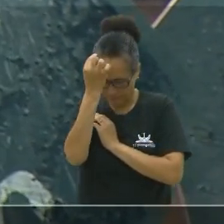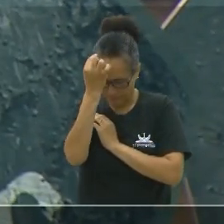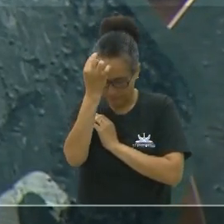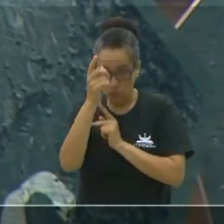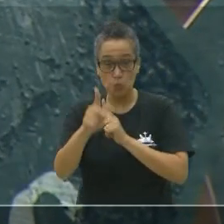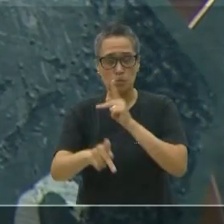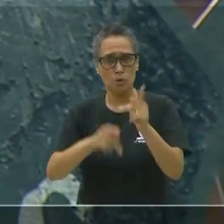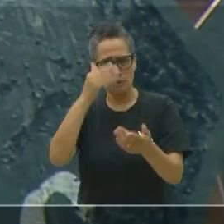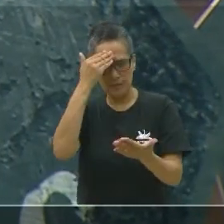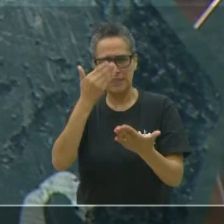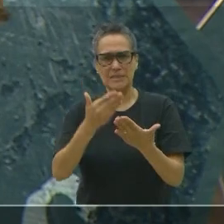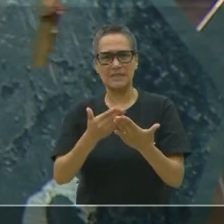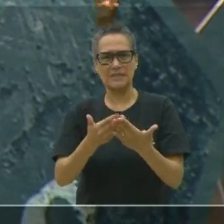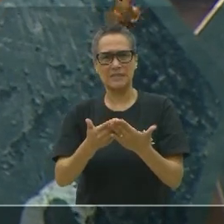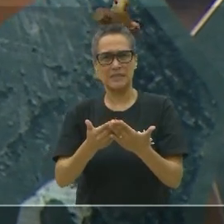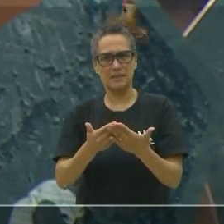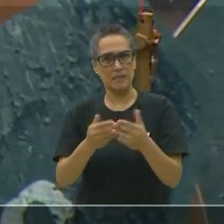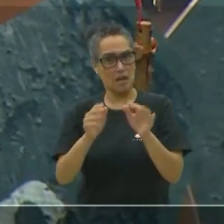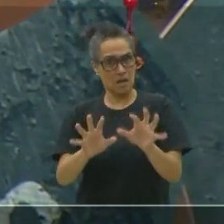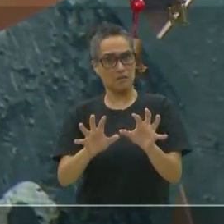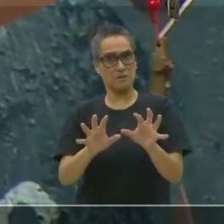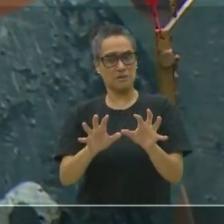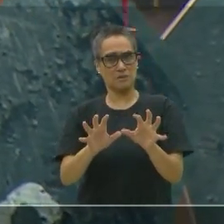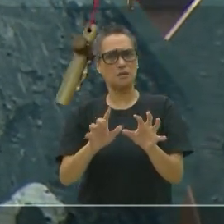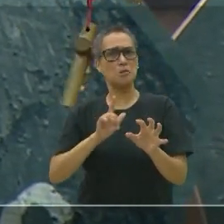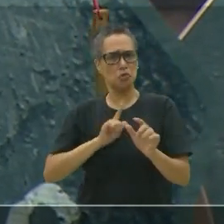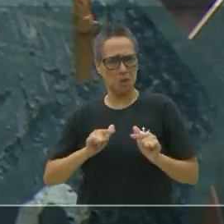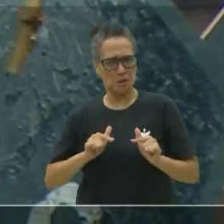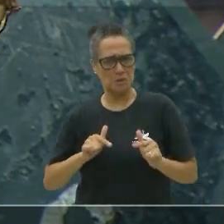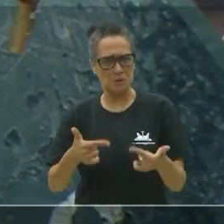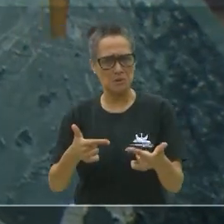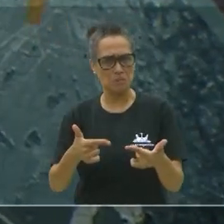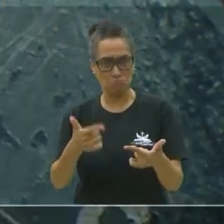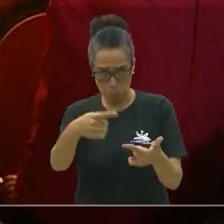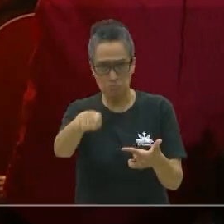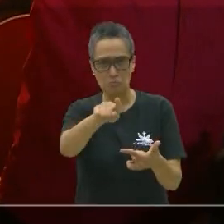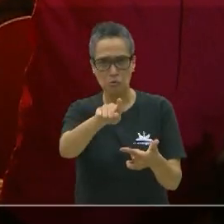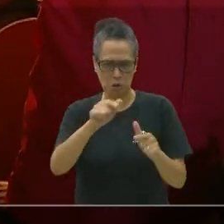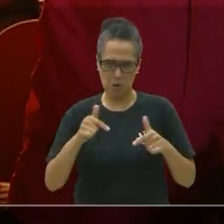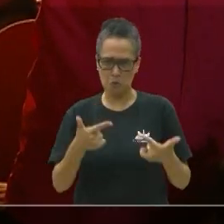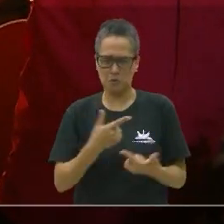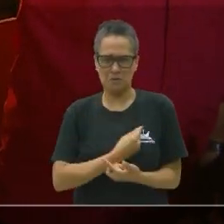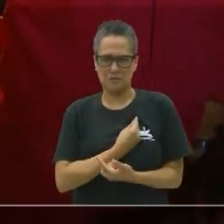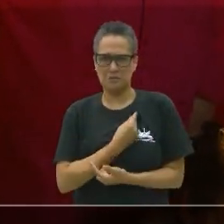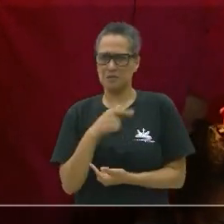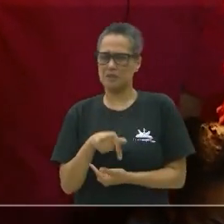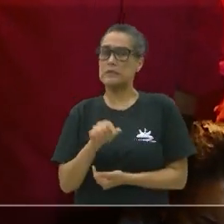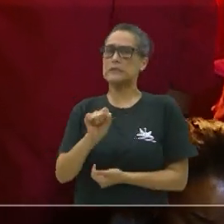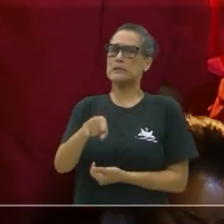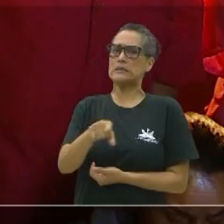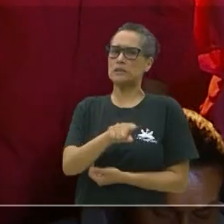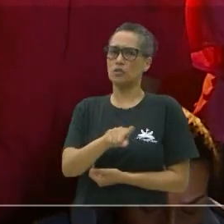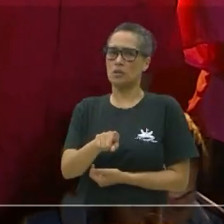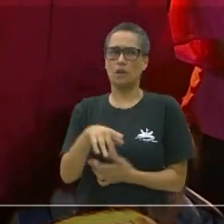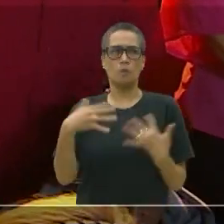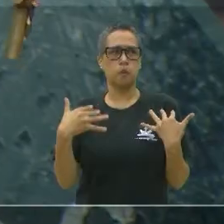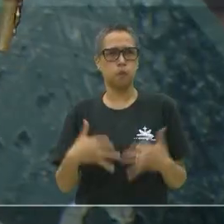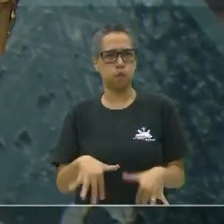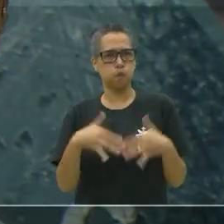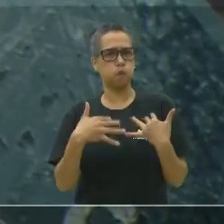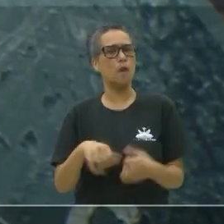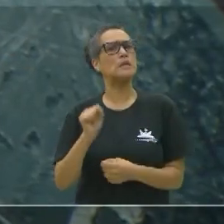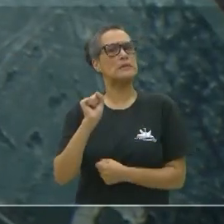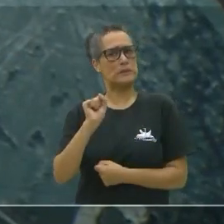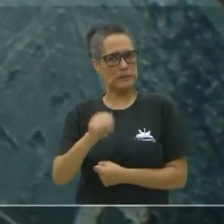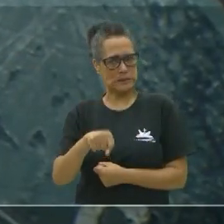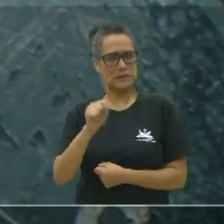assim, tinha luta ou não tinha luta para você estar aqui? Sim ou não? Você